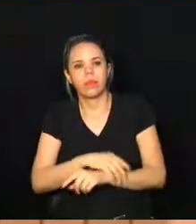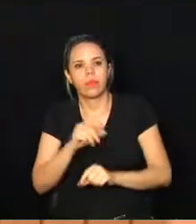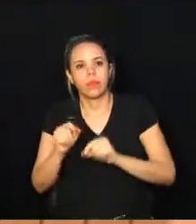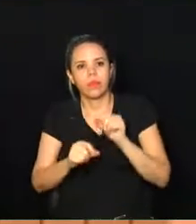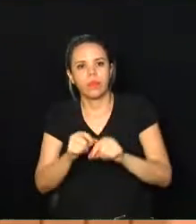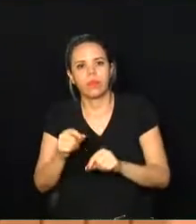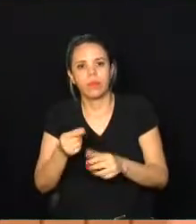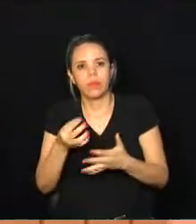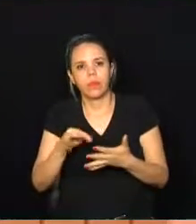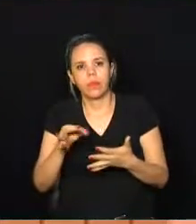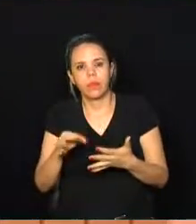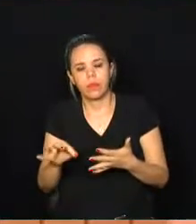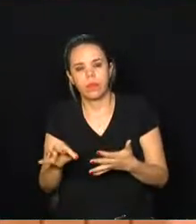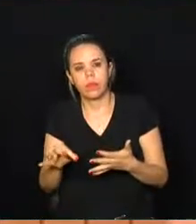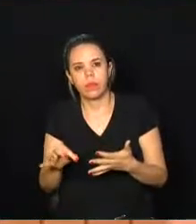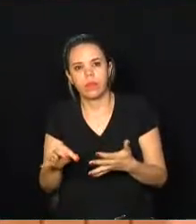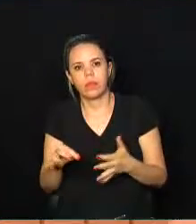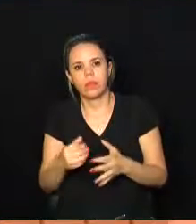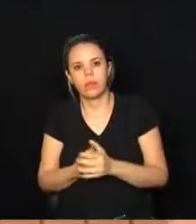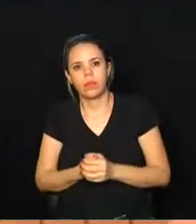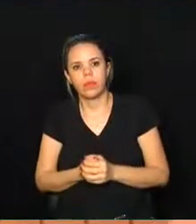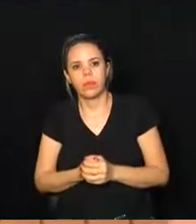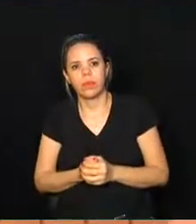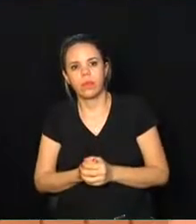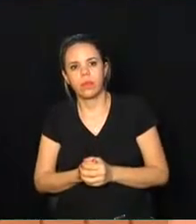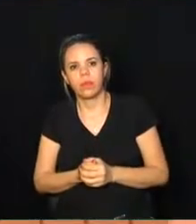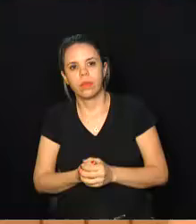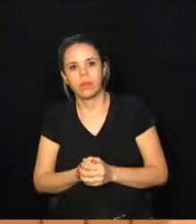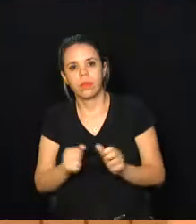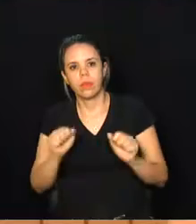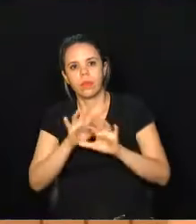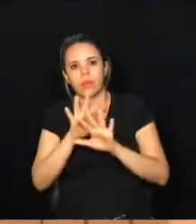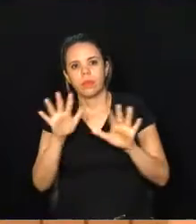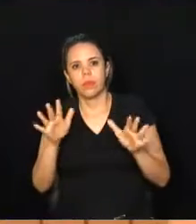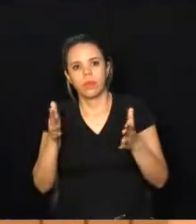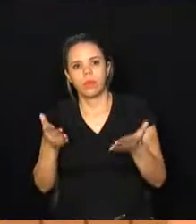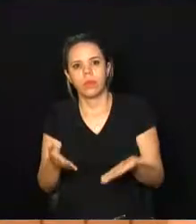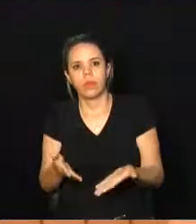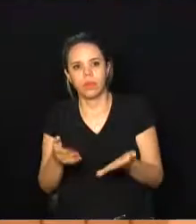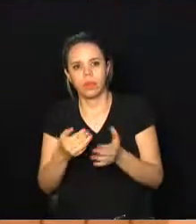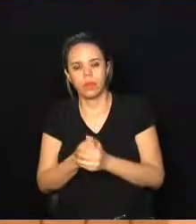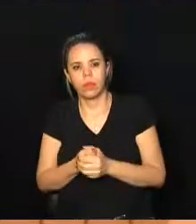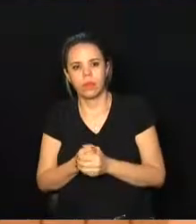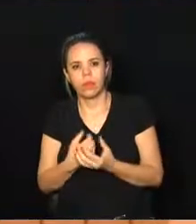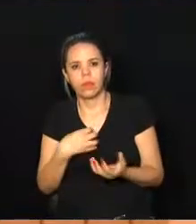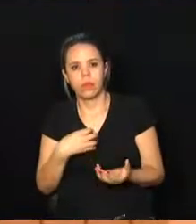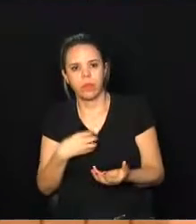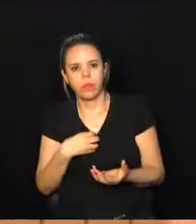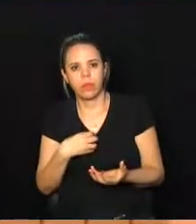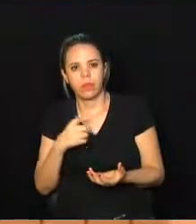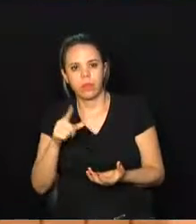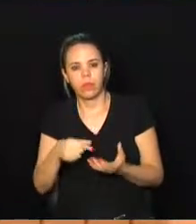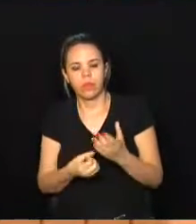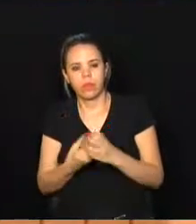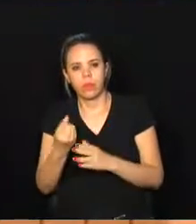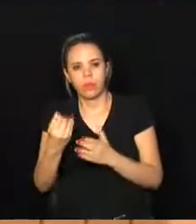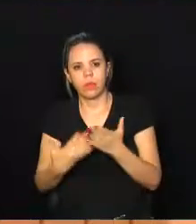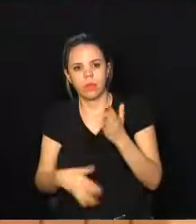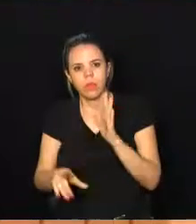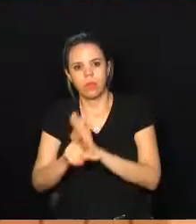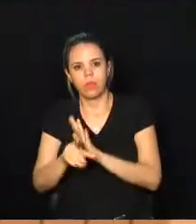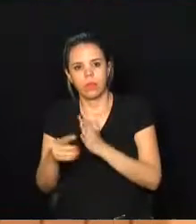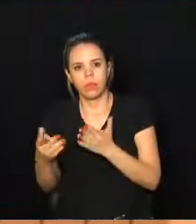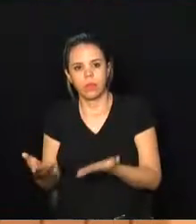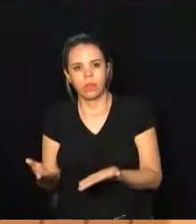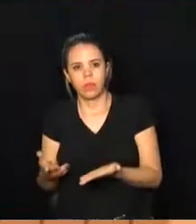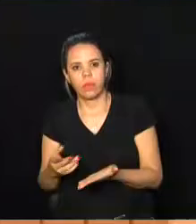gente corrija esses pequenos pontos, né? E a transparência, a forma do jeito que é descrita a lei,